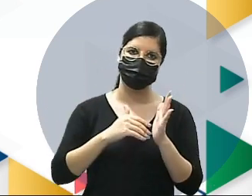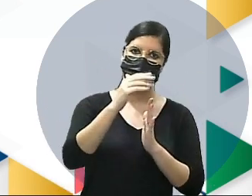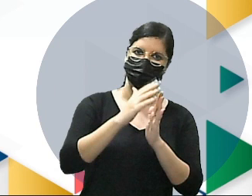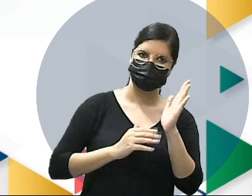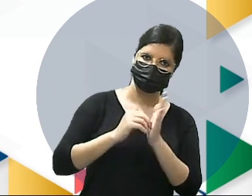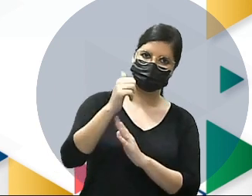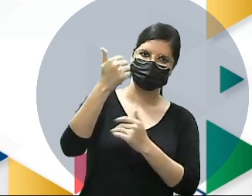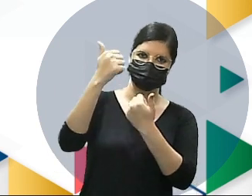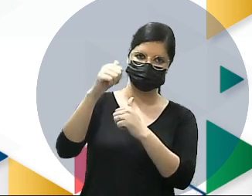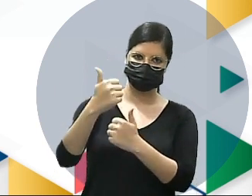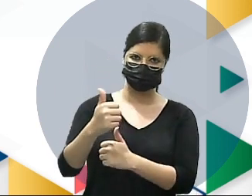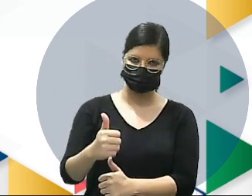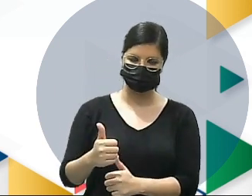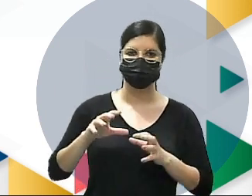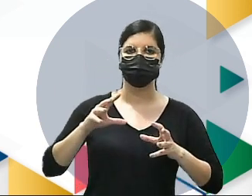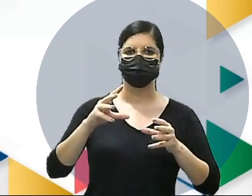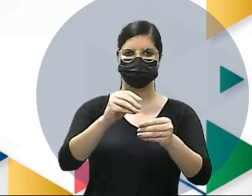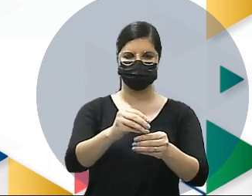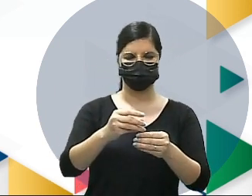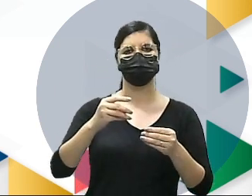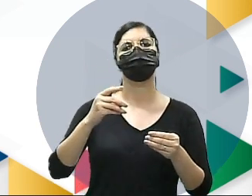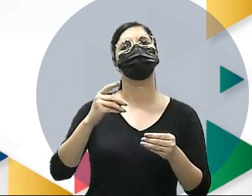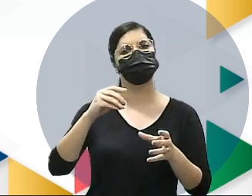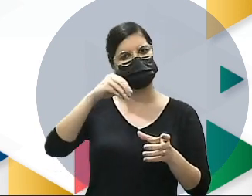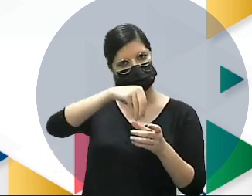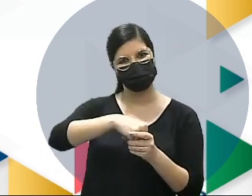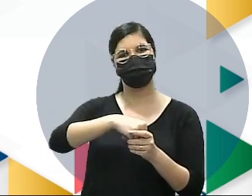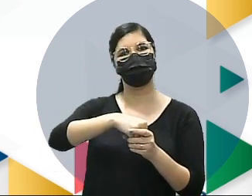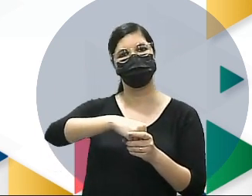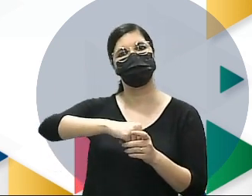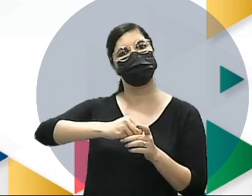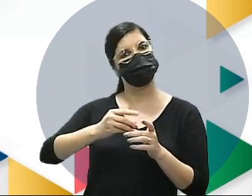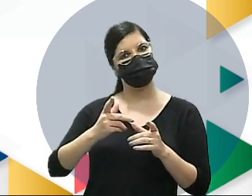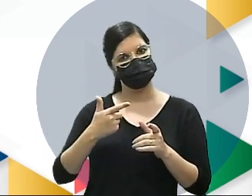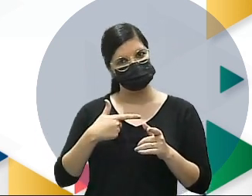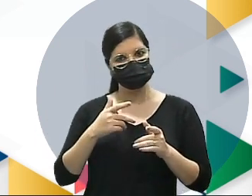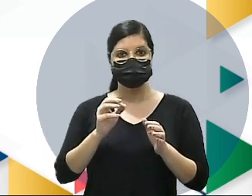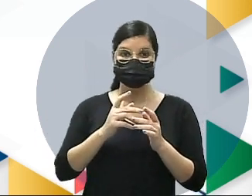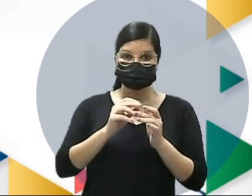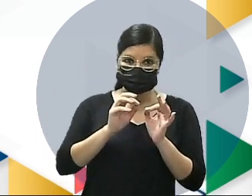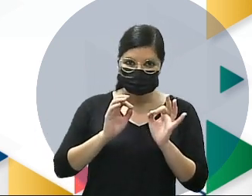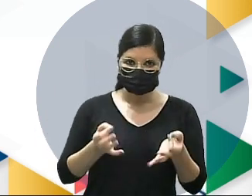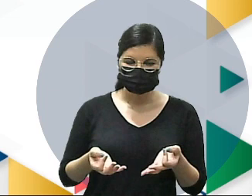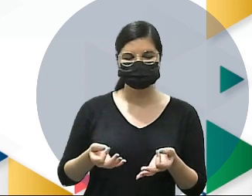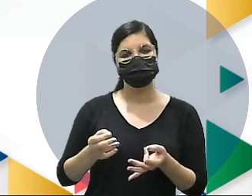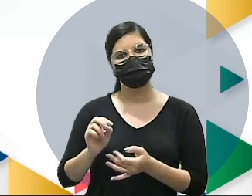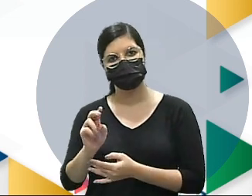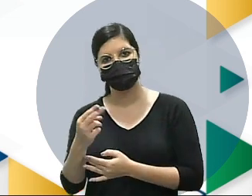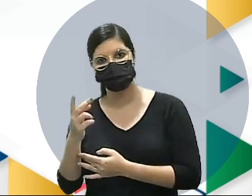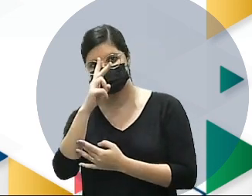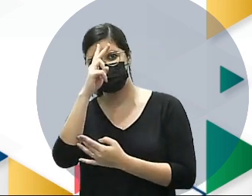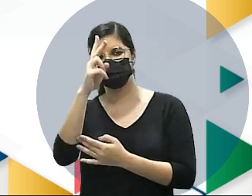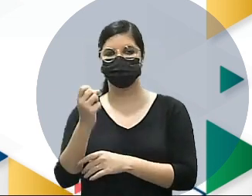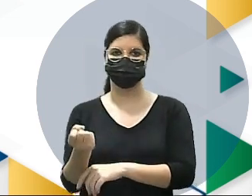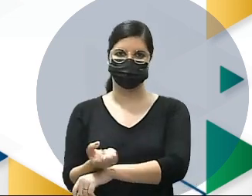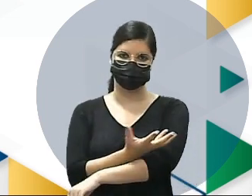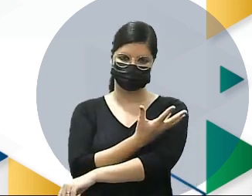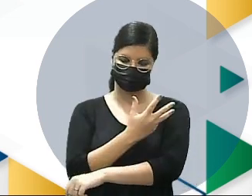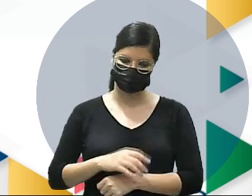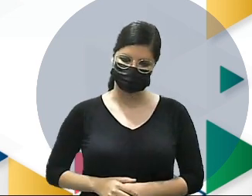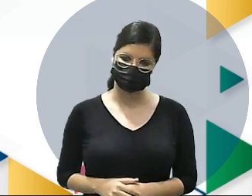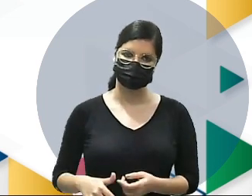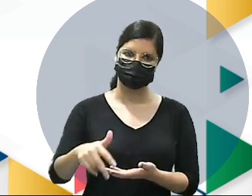EA escultura é tudo isso aí em capaz de experimento tantos mais simples pontos mais fortes emoções então